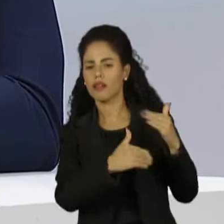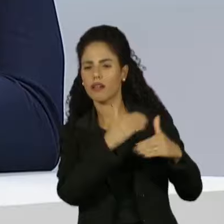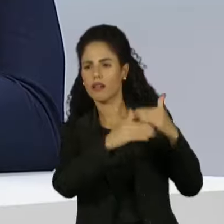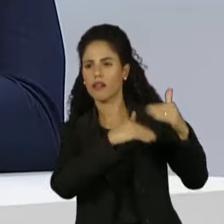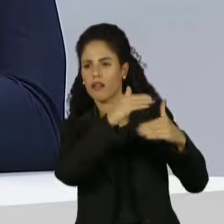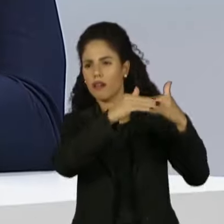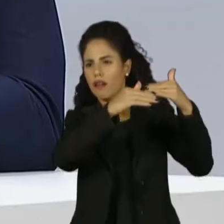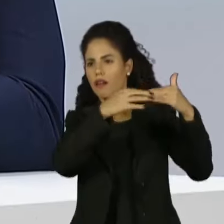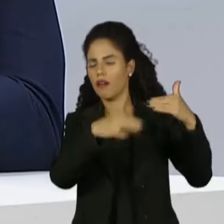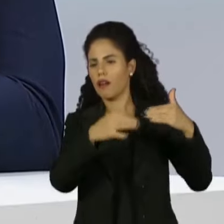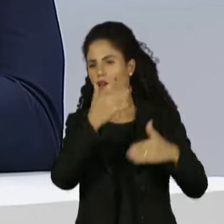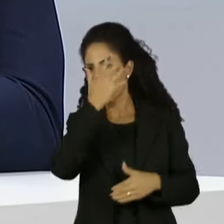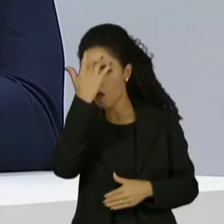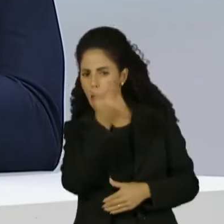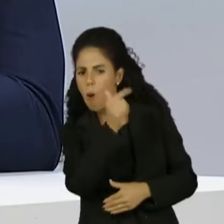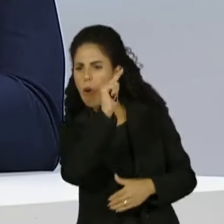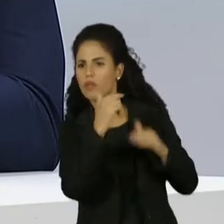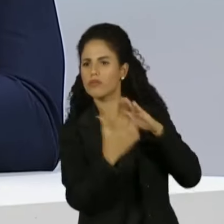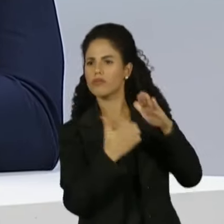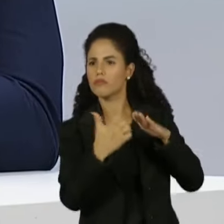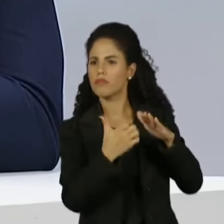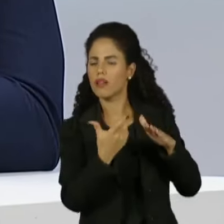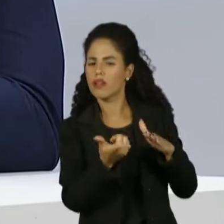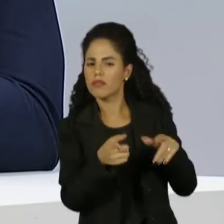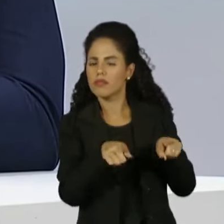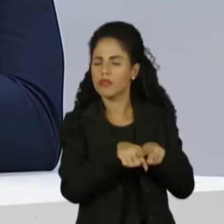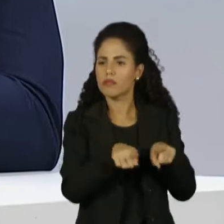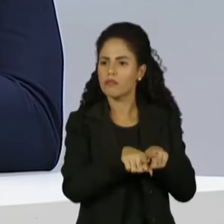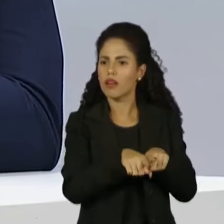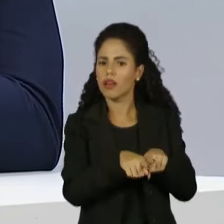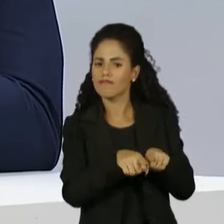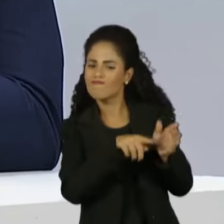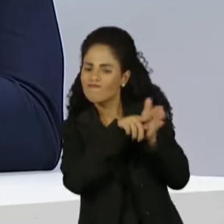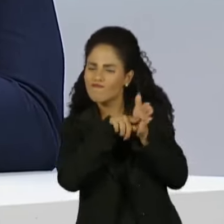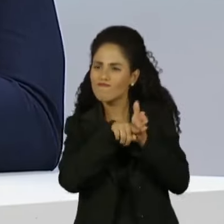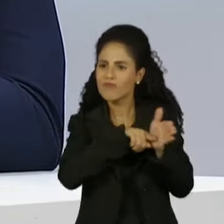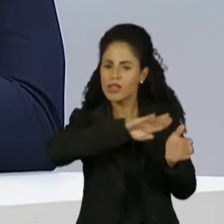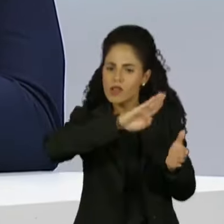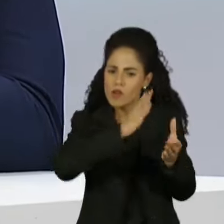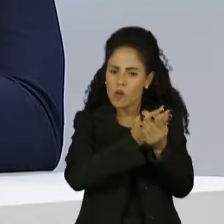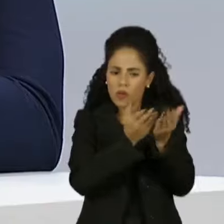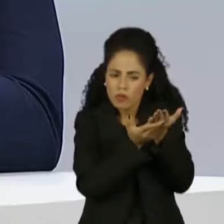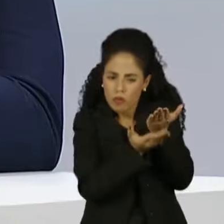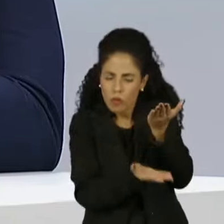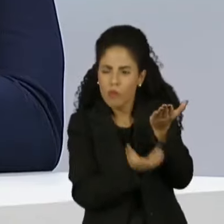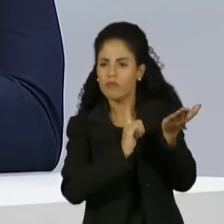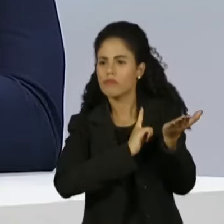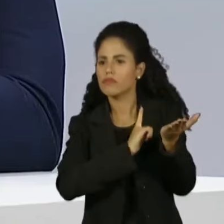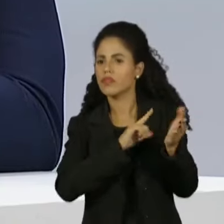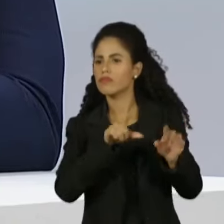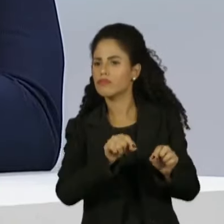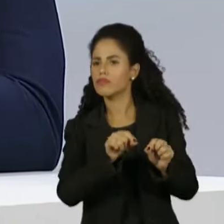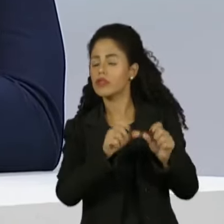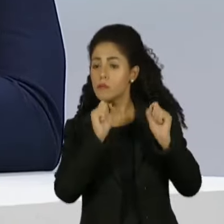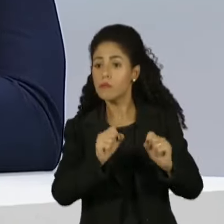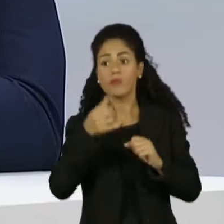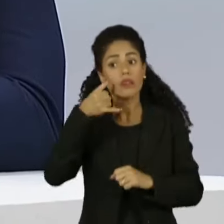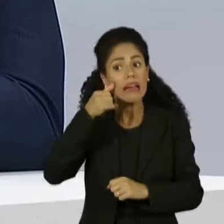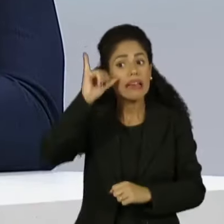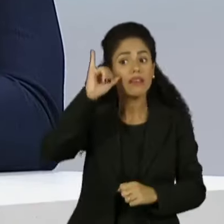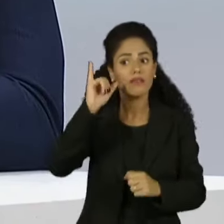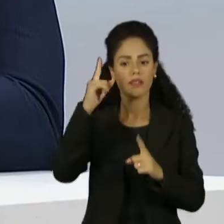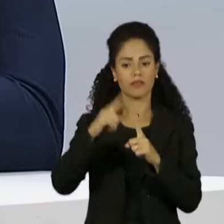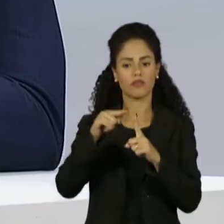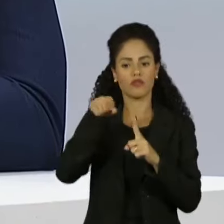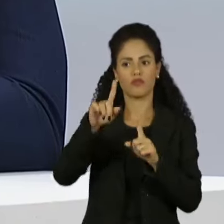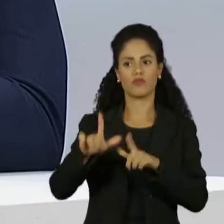não mostraram maiores diligências, maiores operações e mais documentos em relação ao caso, que talvez tivessem evitado esse tipo